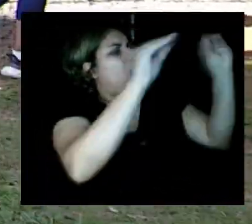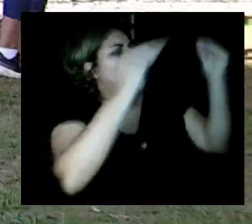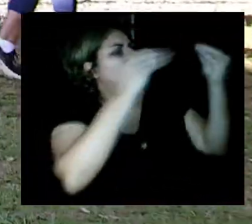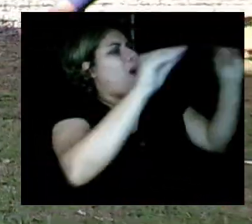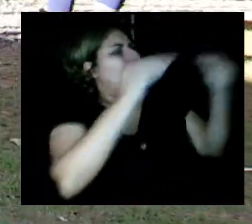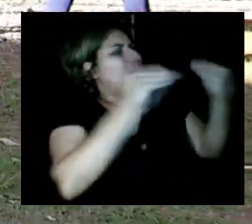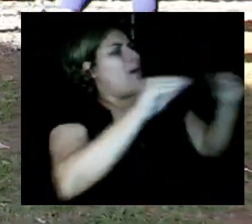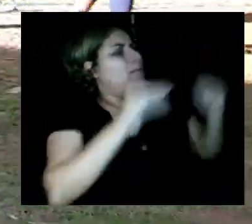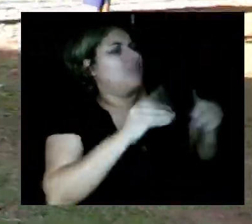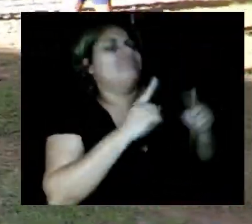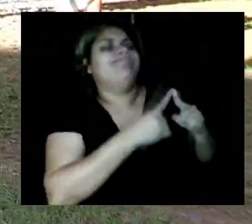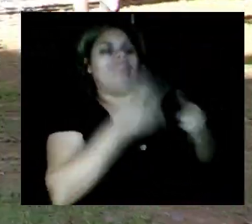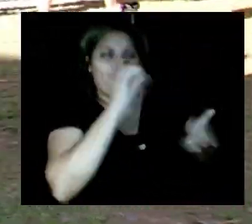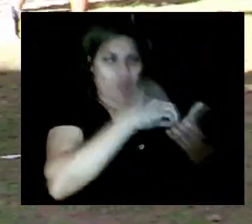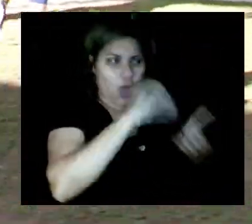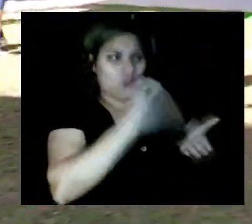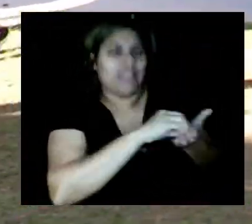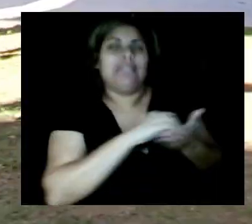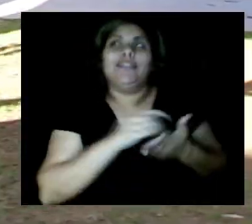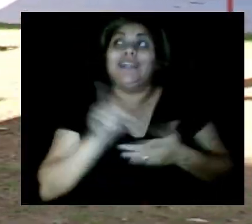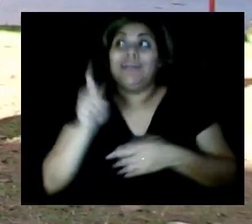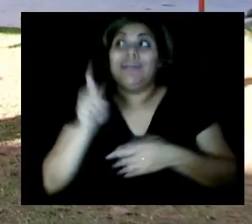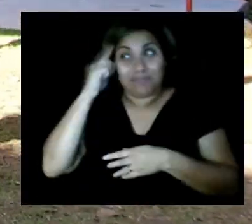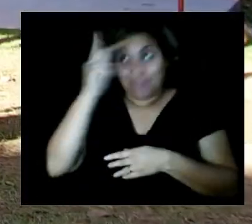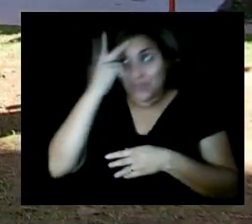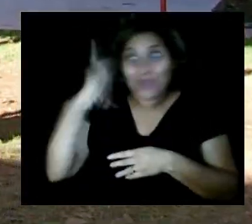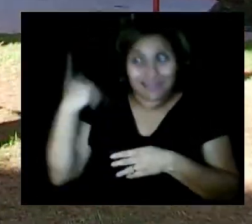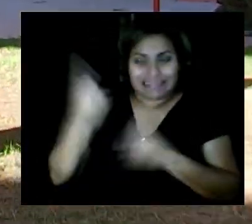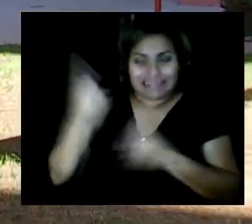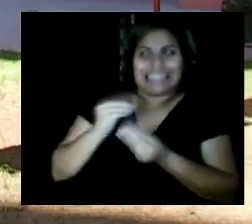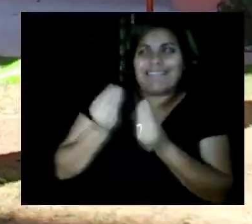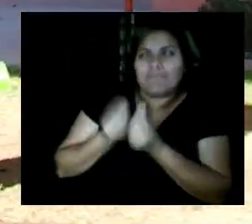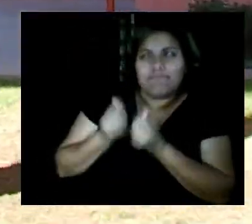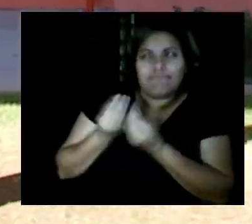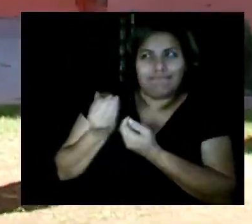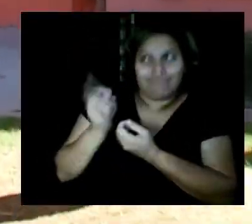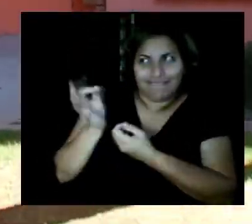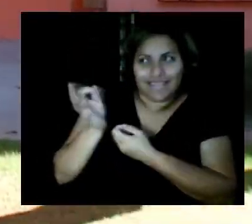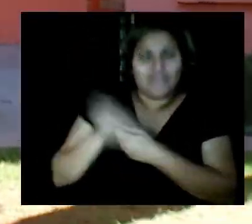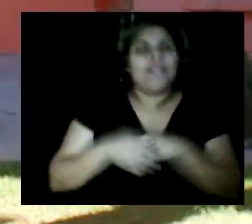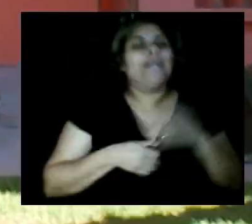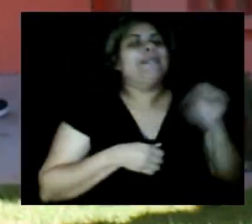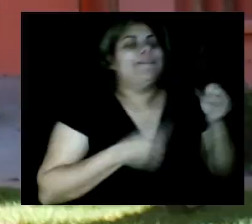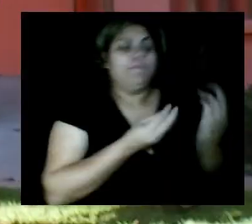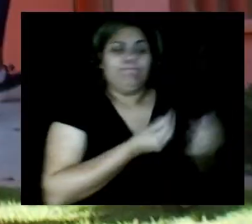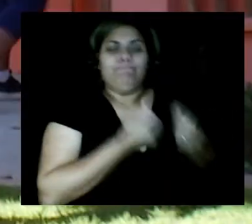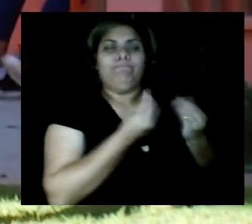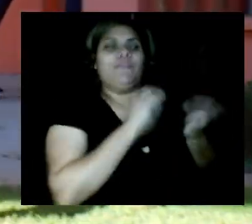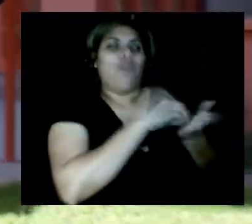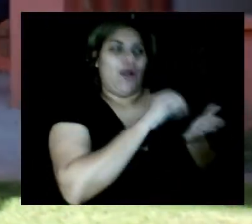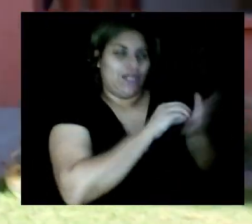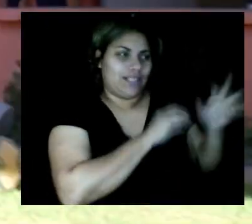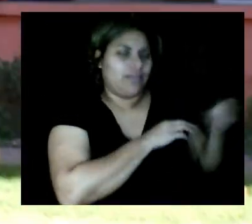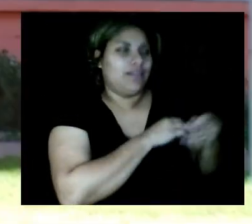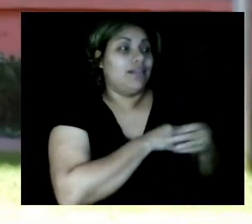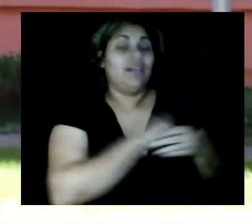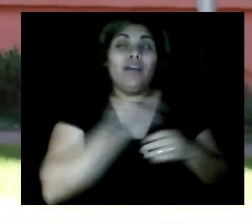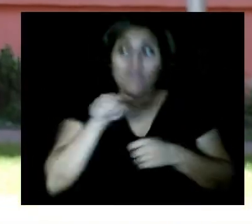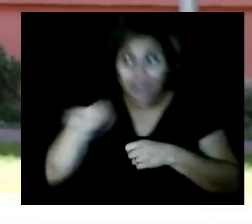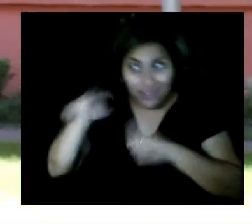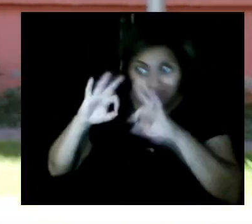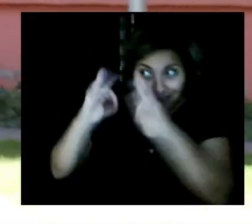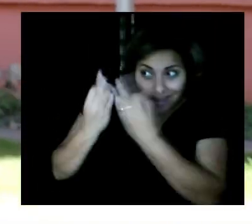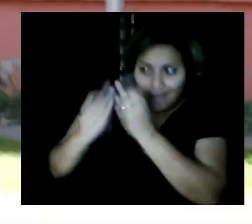Falta essa sensibilidade, né? Falta. E aqui também vocês dão o suporte para a família, principalmente, né? Sim. Para que todos